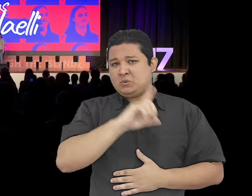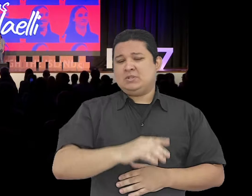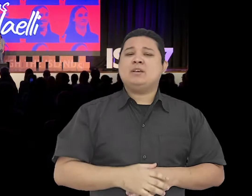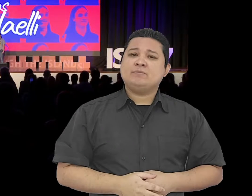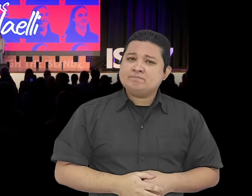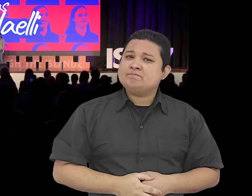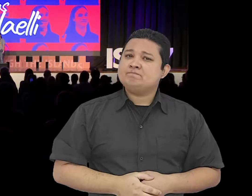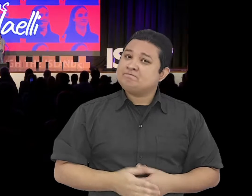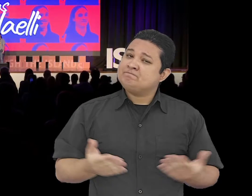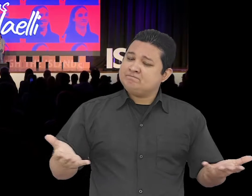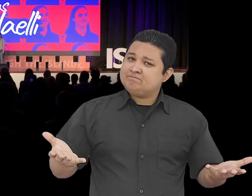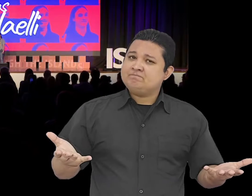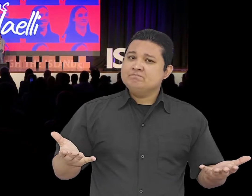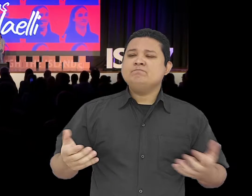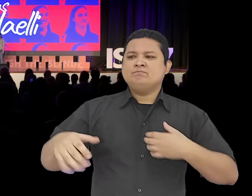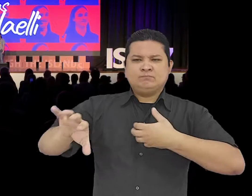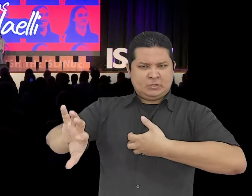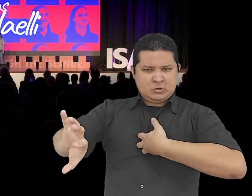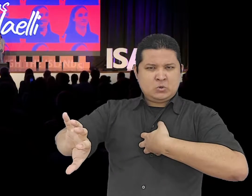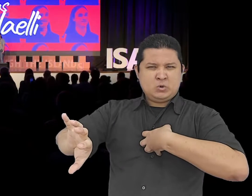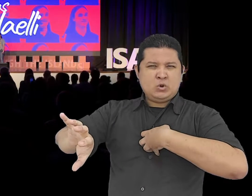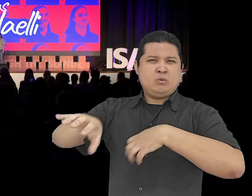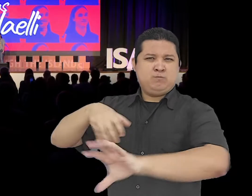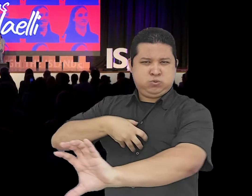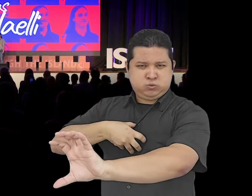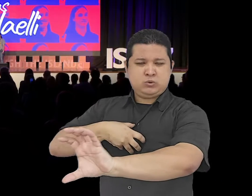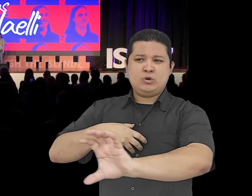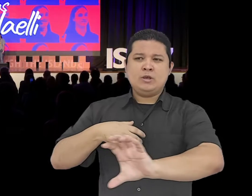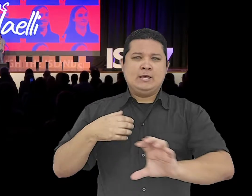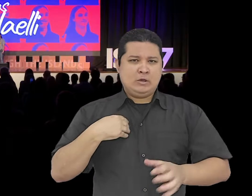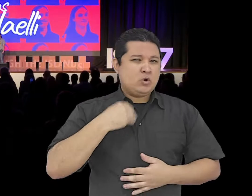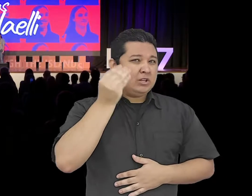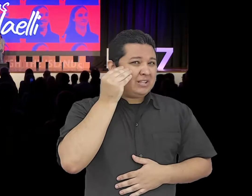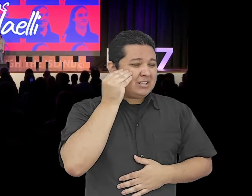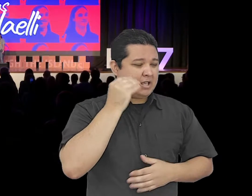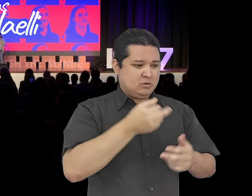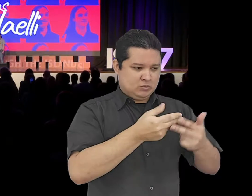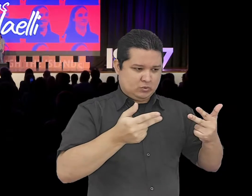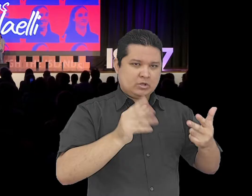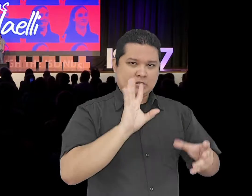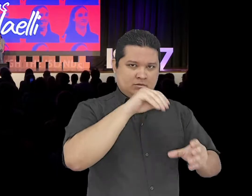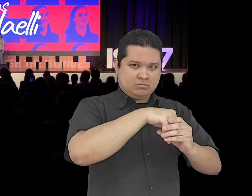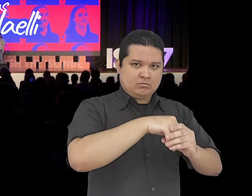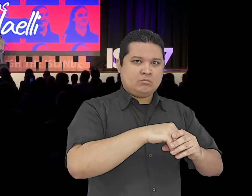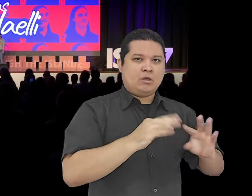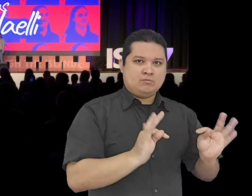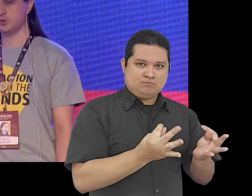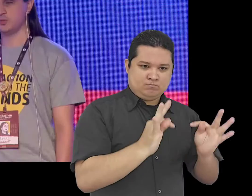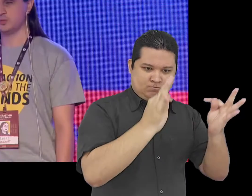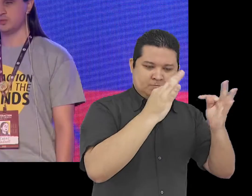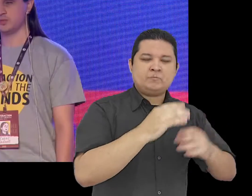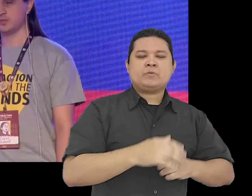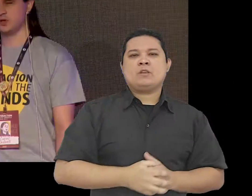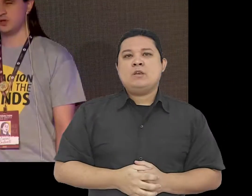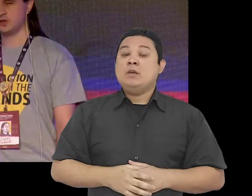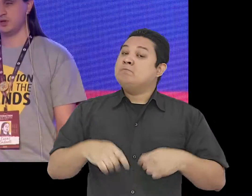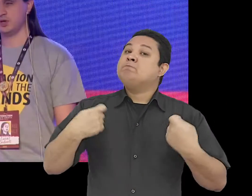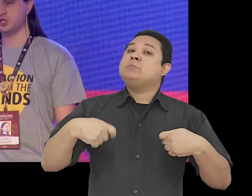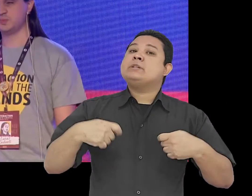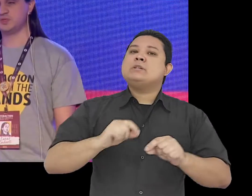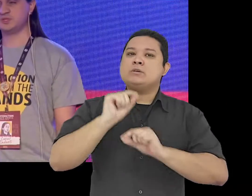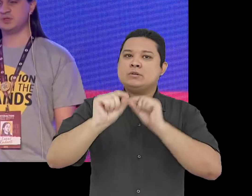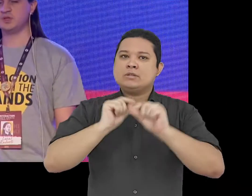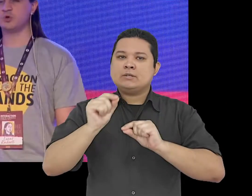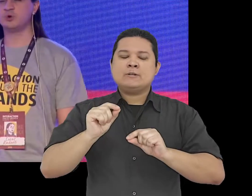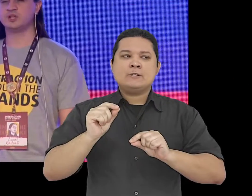Para se colocar no lugar de alguma pessoa com deficiência para testar, a gente está se focando aqui em tecnologia,